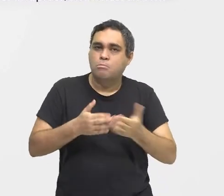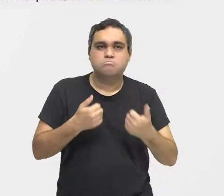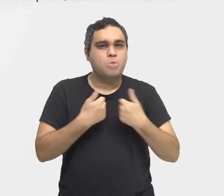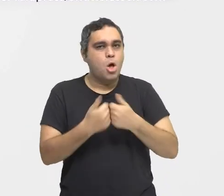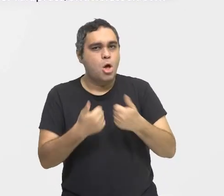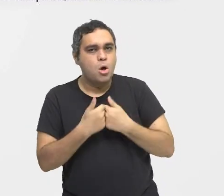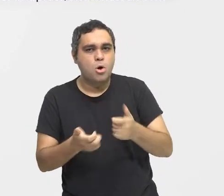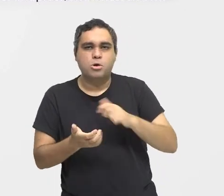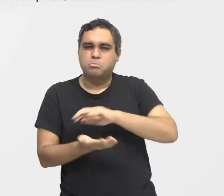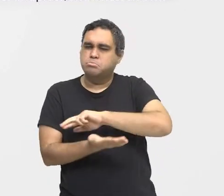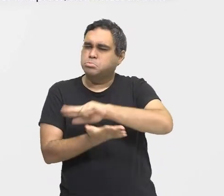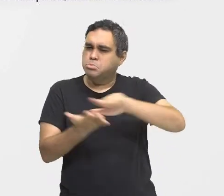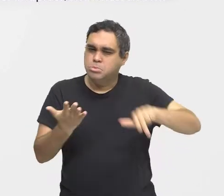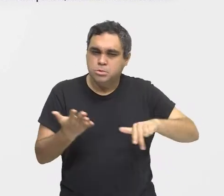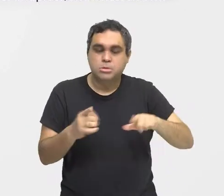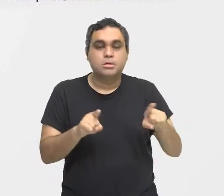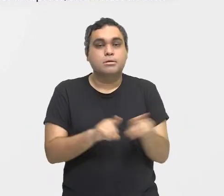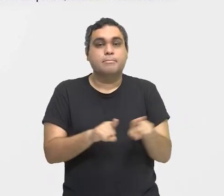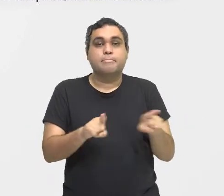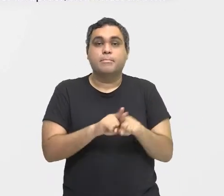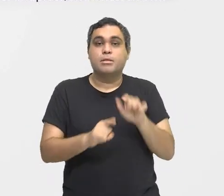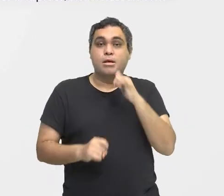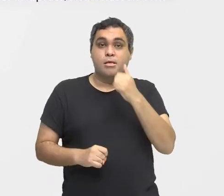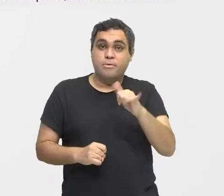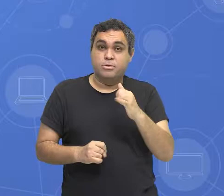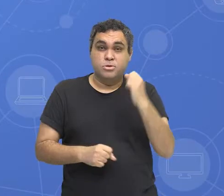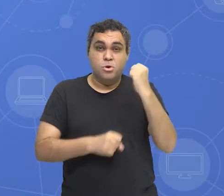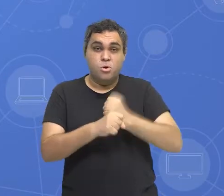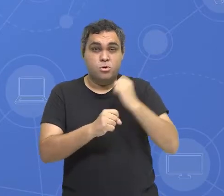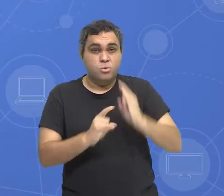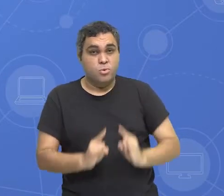de termoelétricas, com as construções